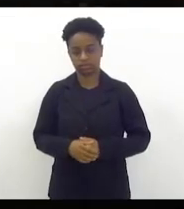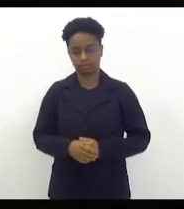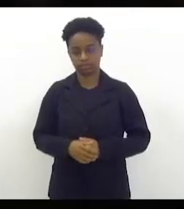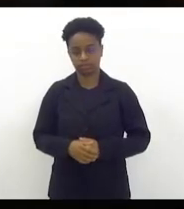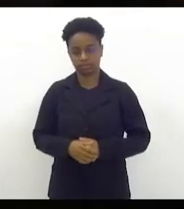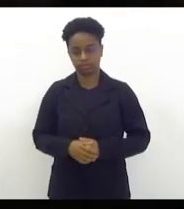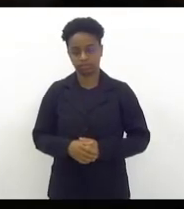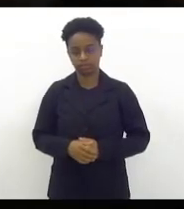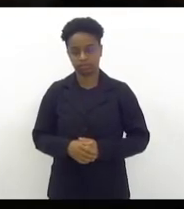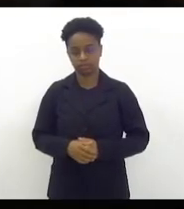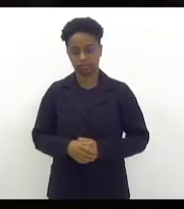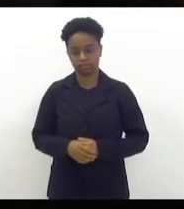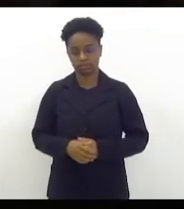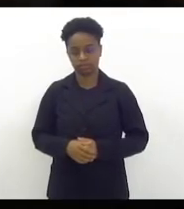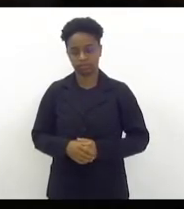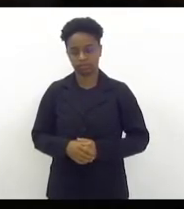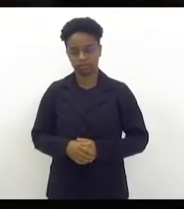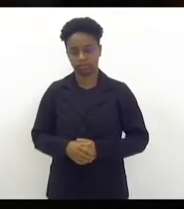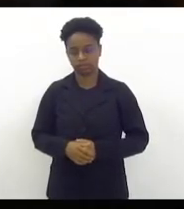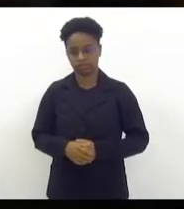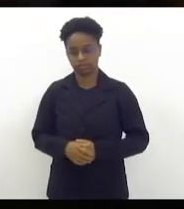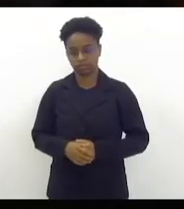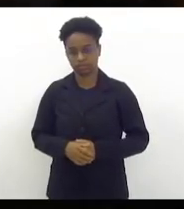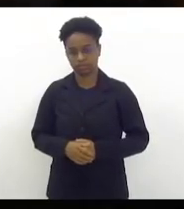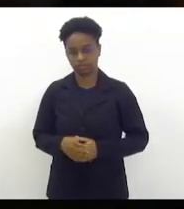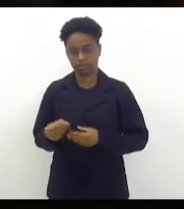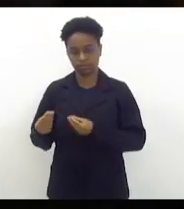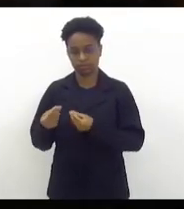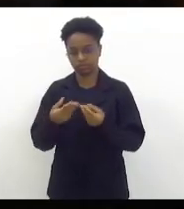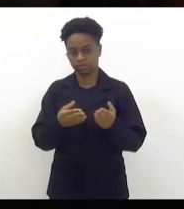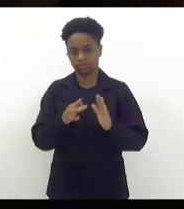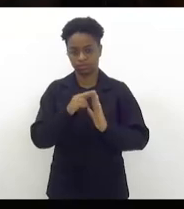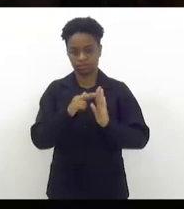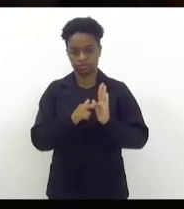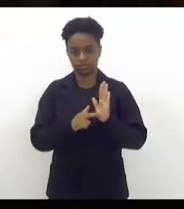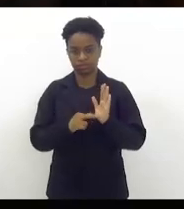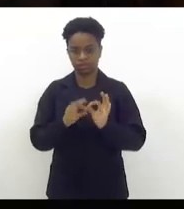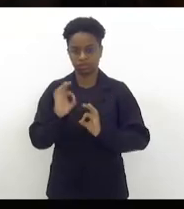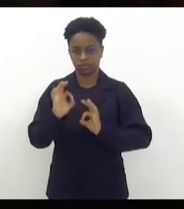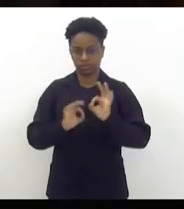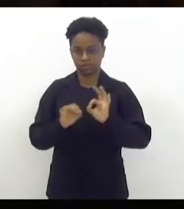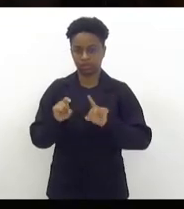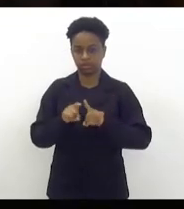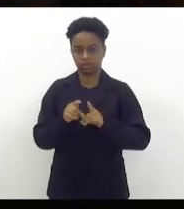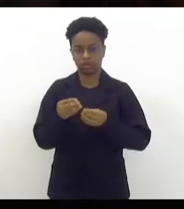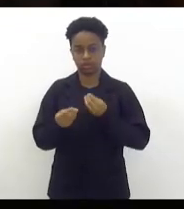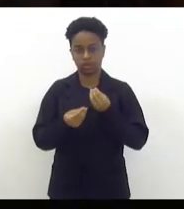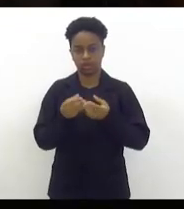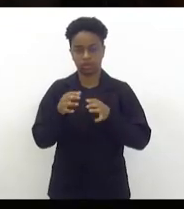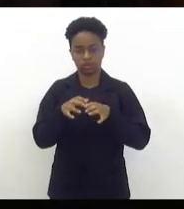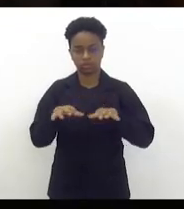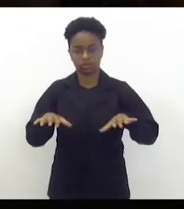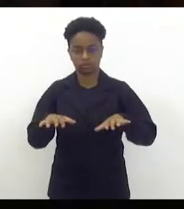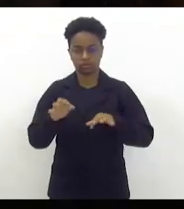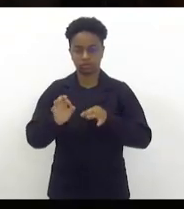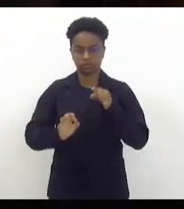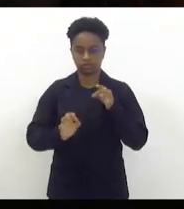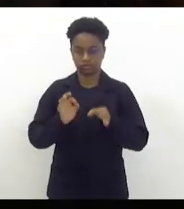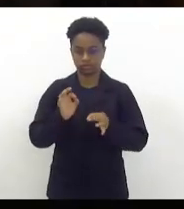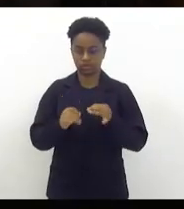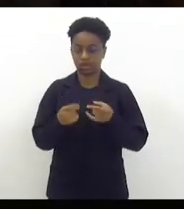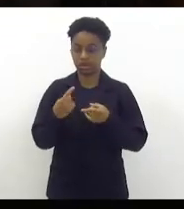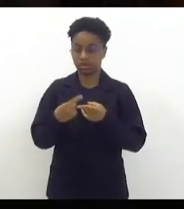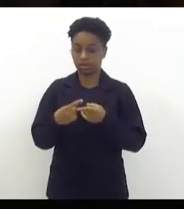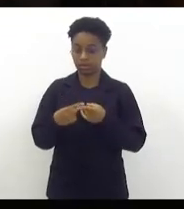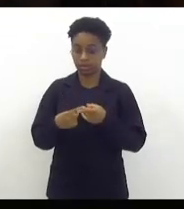o Código de Organização e das Divisões Judiciárias. Porque, desde